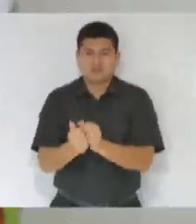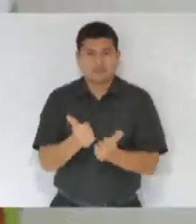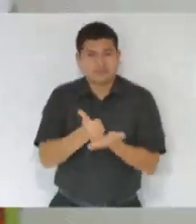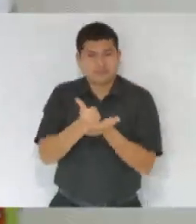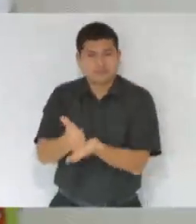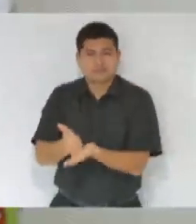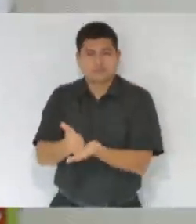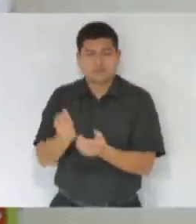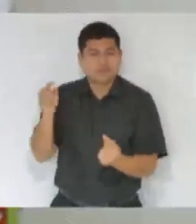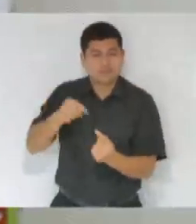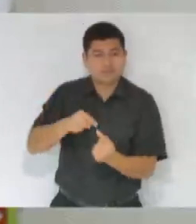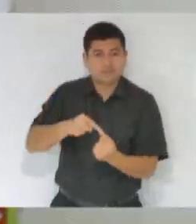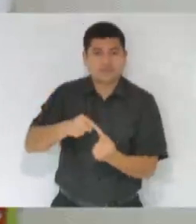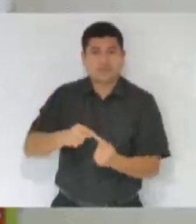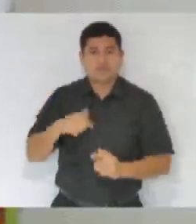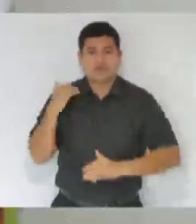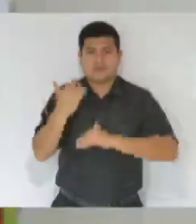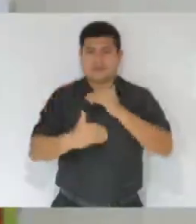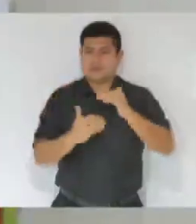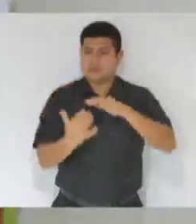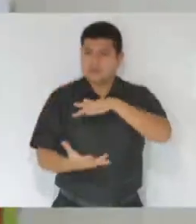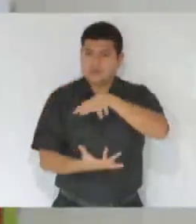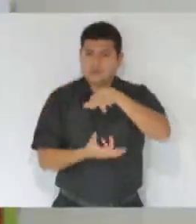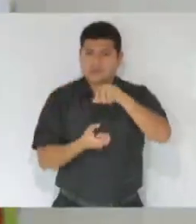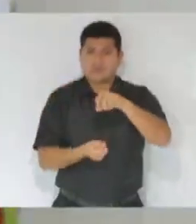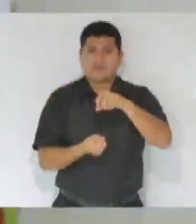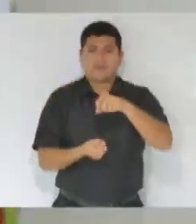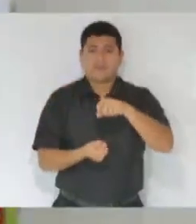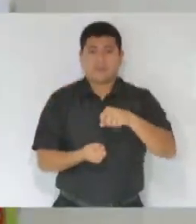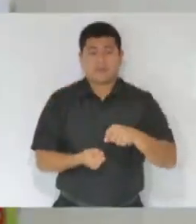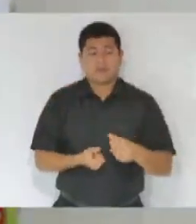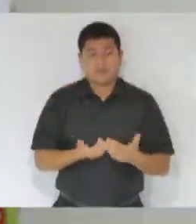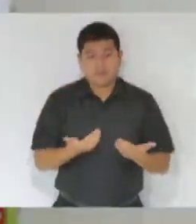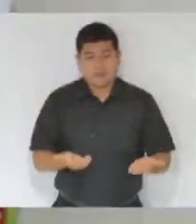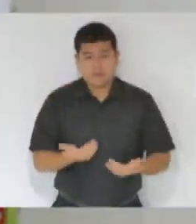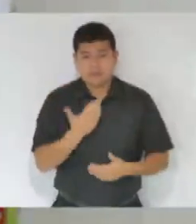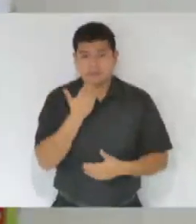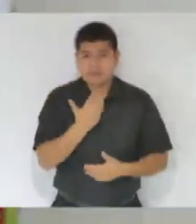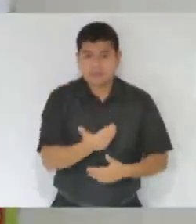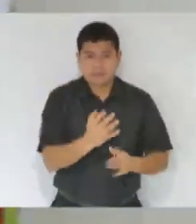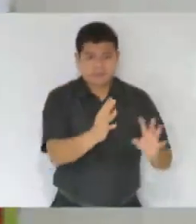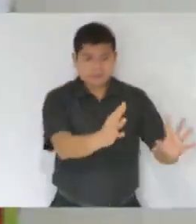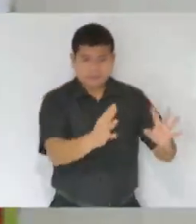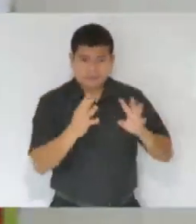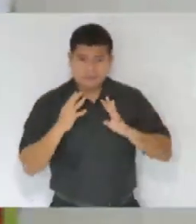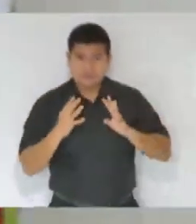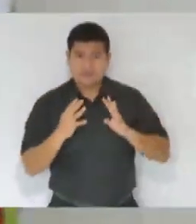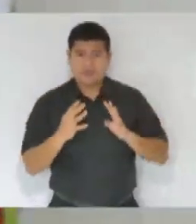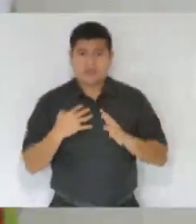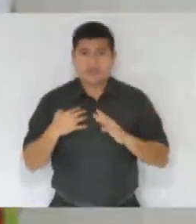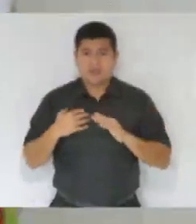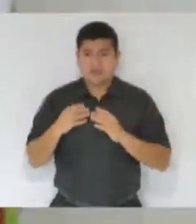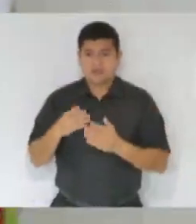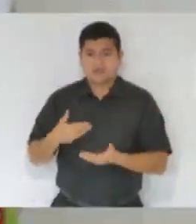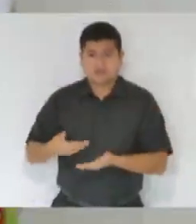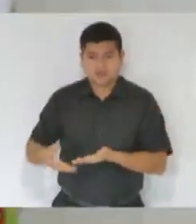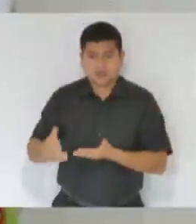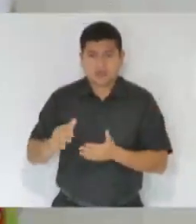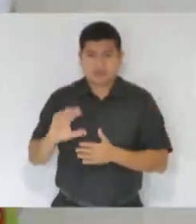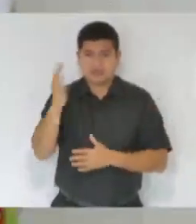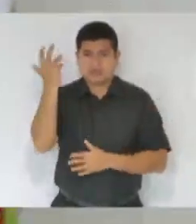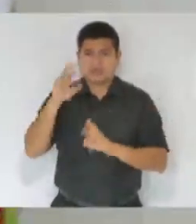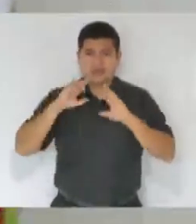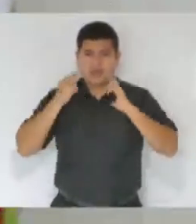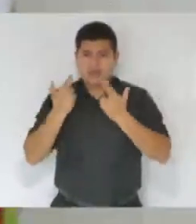do desenvolvimento sustentável. Assim, pedimos a todos que prestem muita atenção nos eventos que acontecerão durante